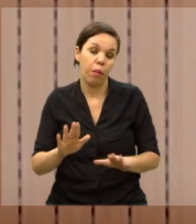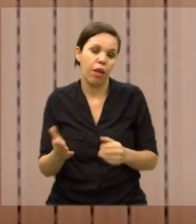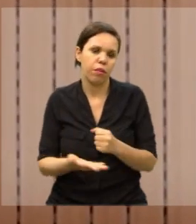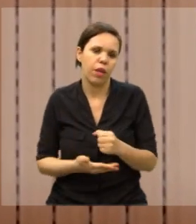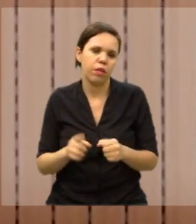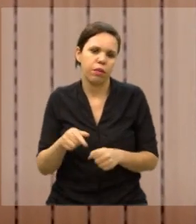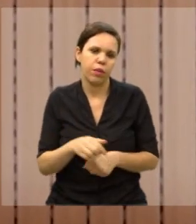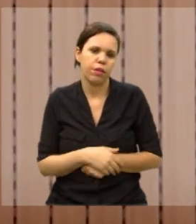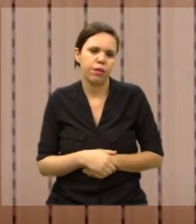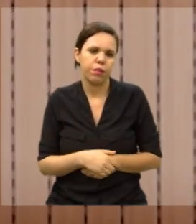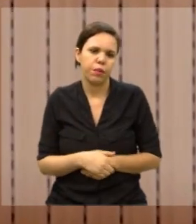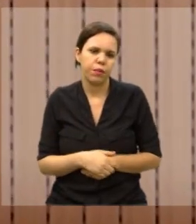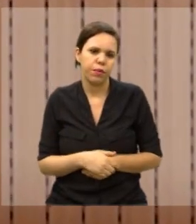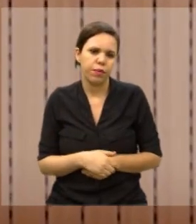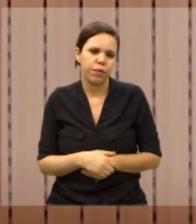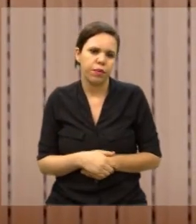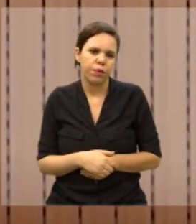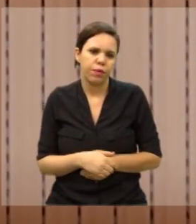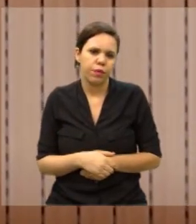basicamente foi